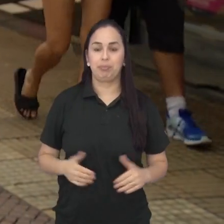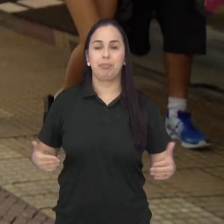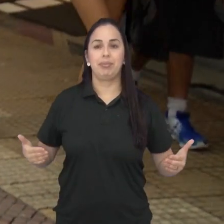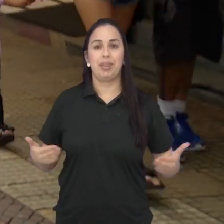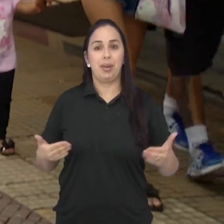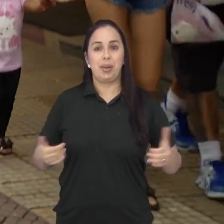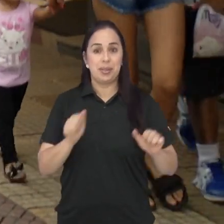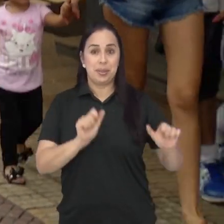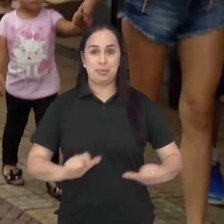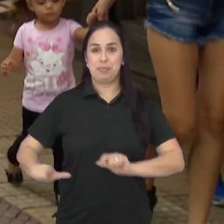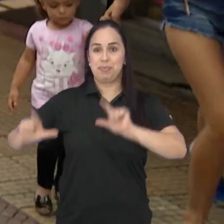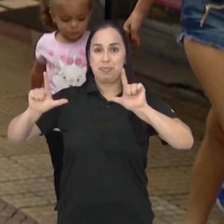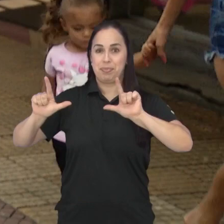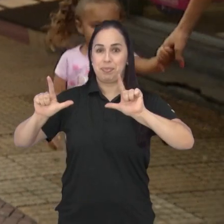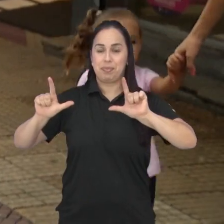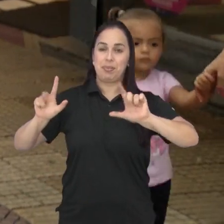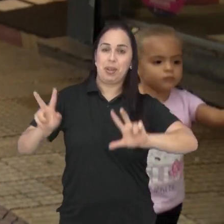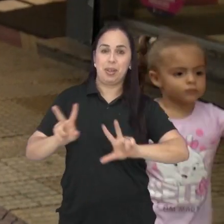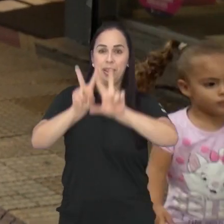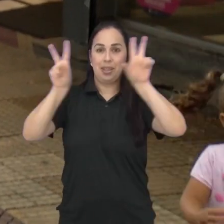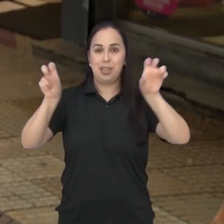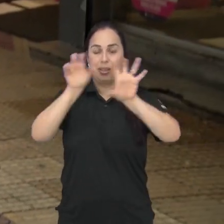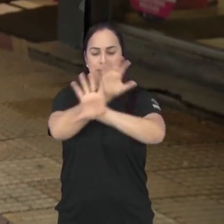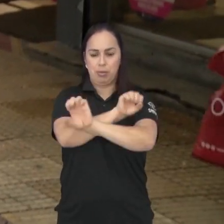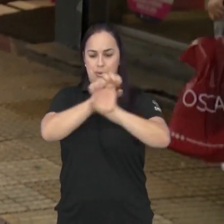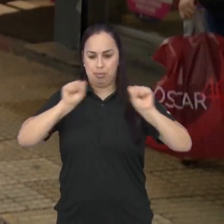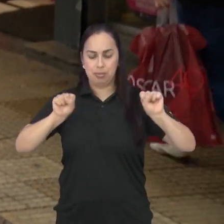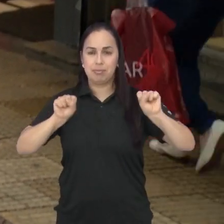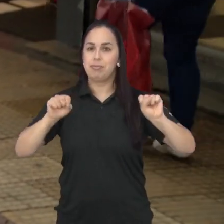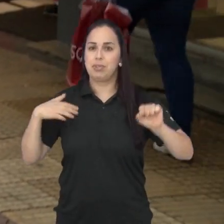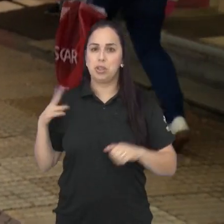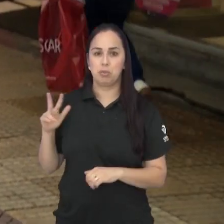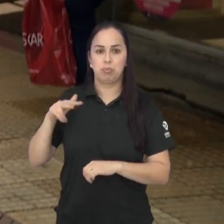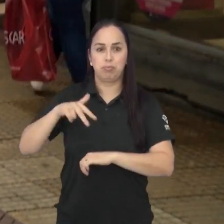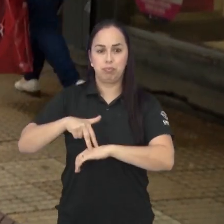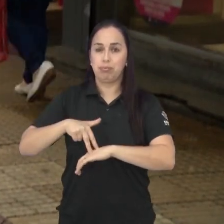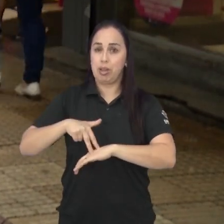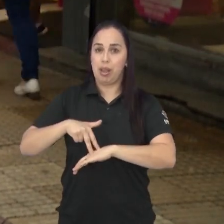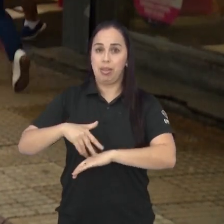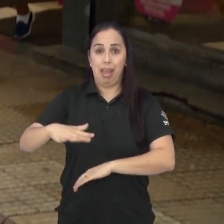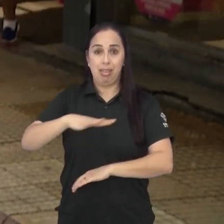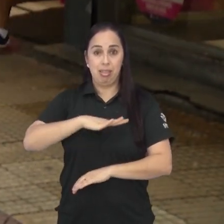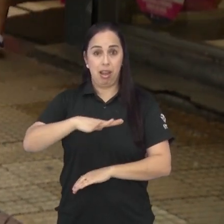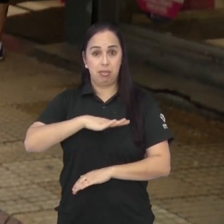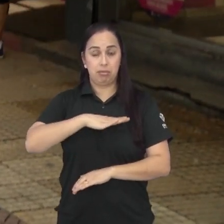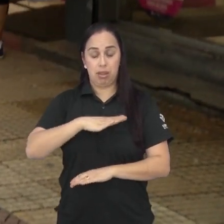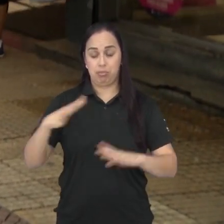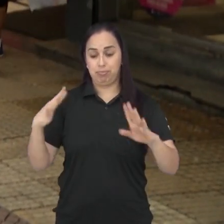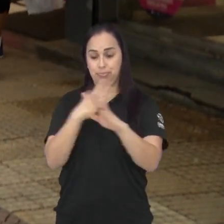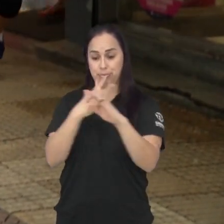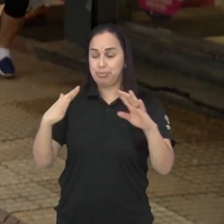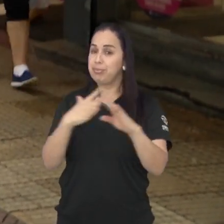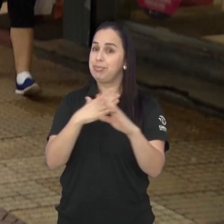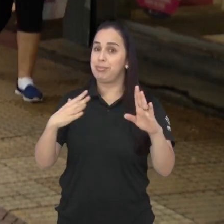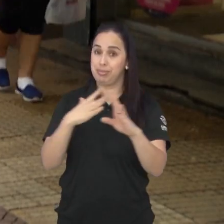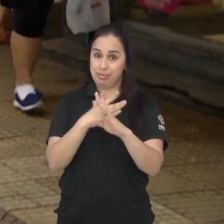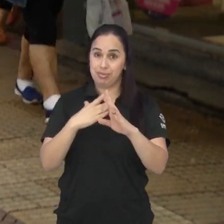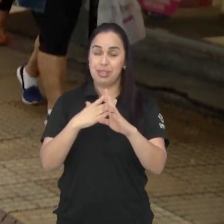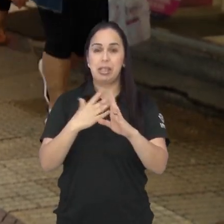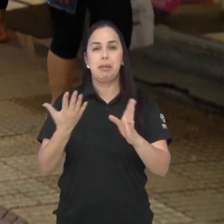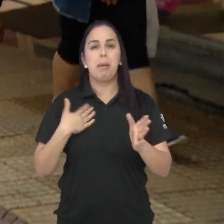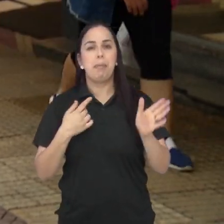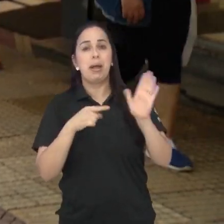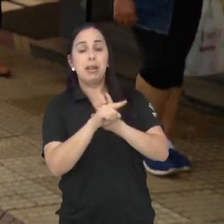o Diálogos da Cidade fala sobre sororidade e eu vim até o Calçadão, uma das regiões mais movimentadas da cidade,